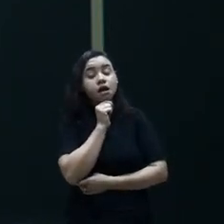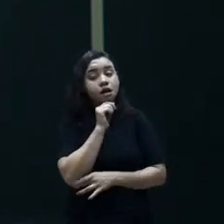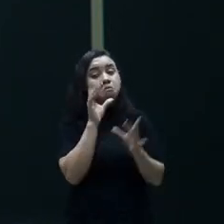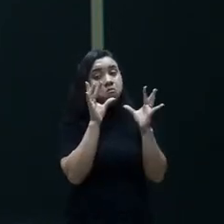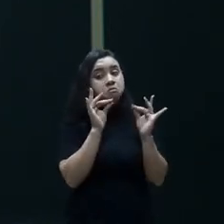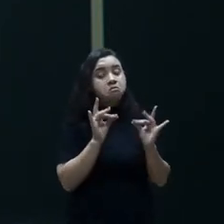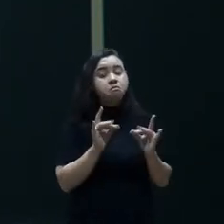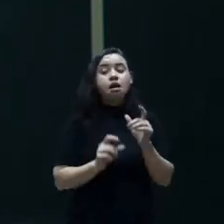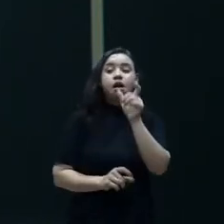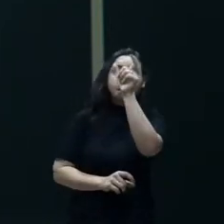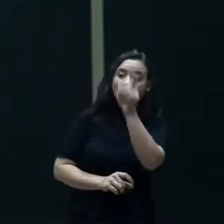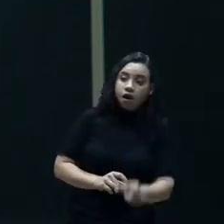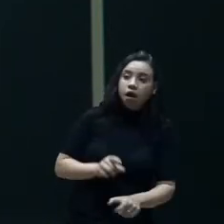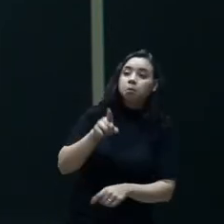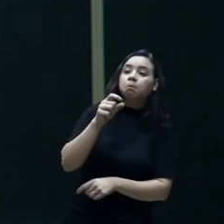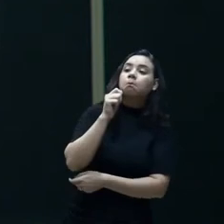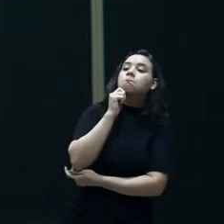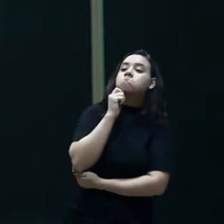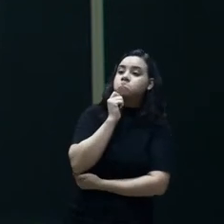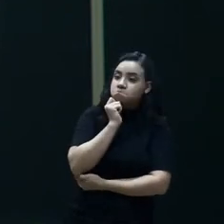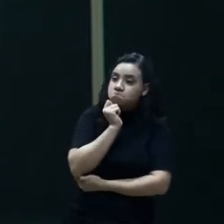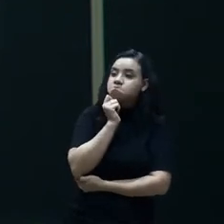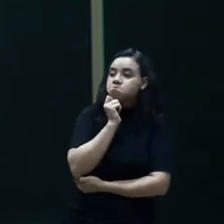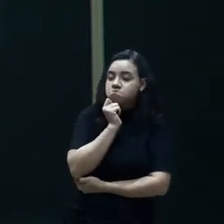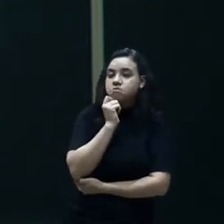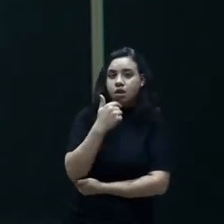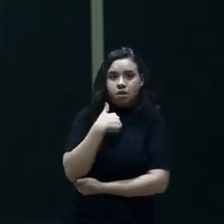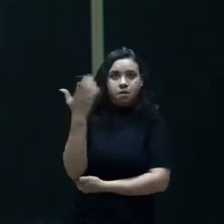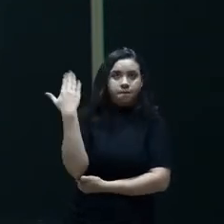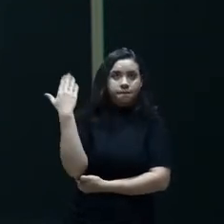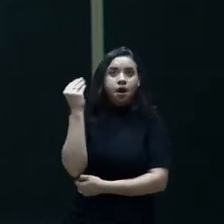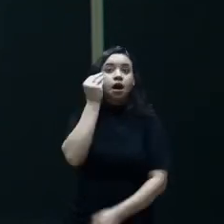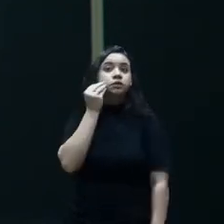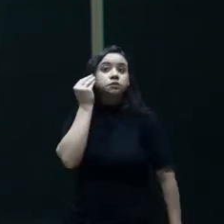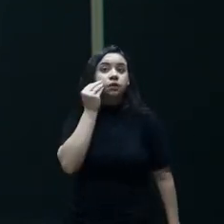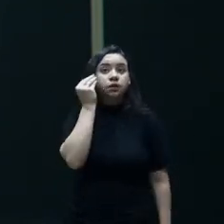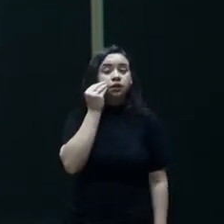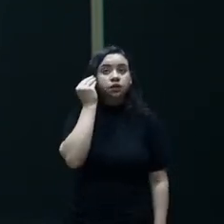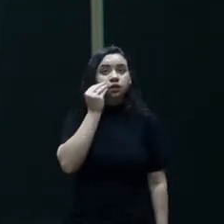diversas pessoas. Eu tive a experiência de participar da vida de algumas pessoas já.